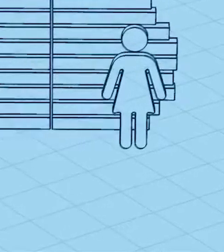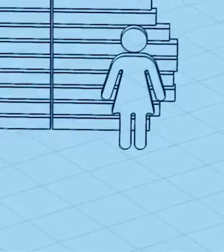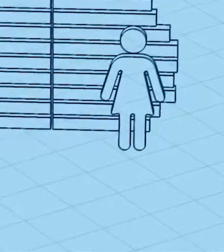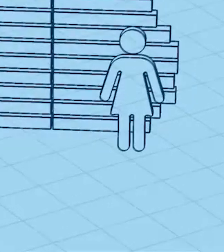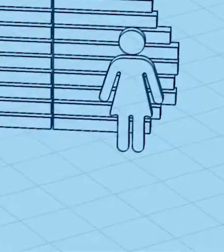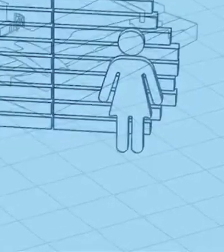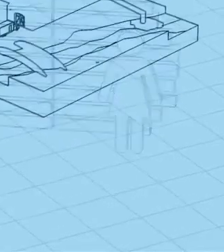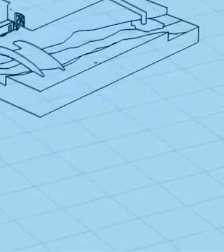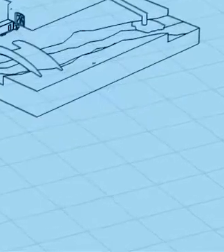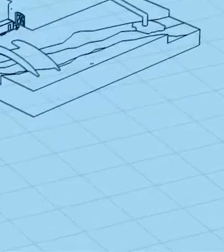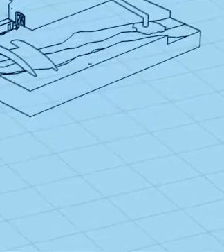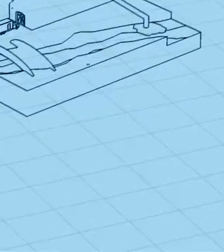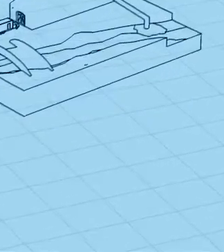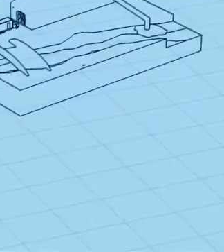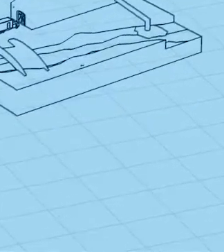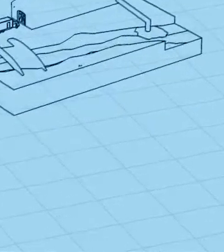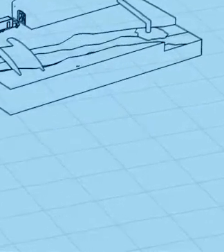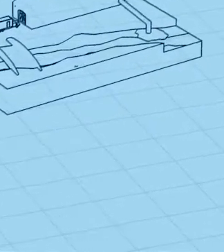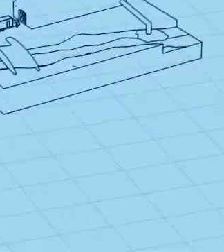o